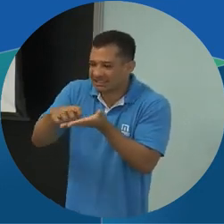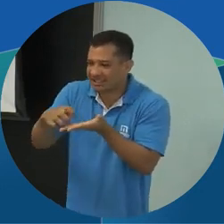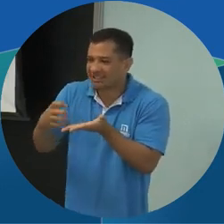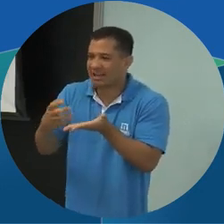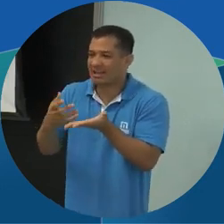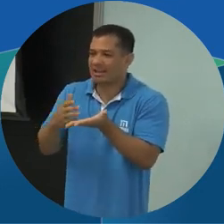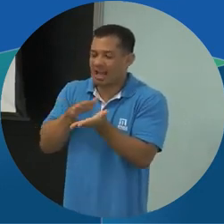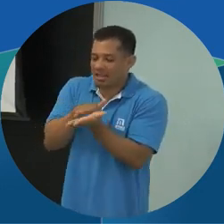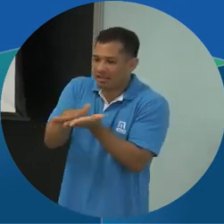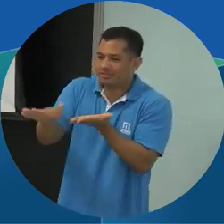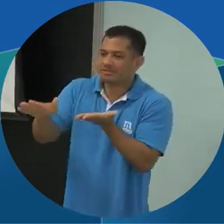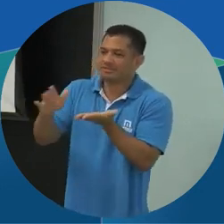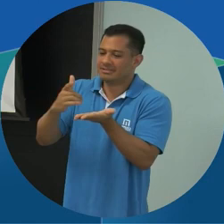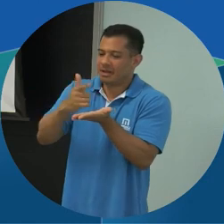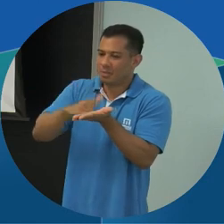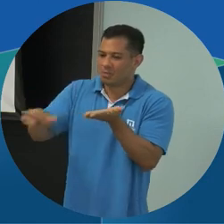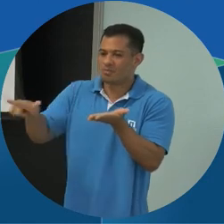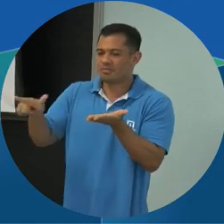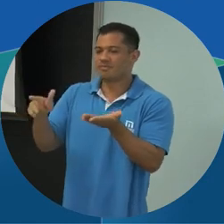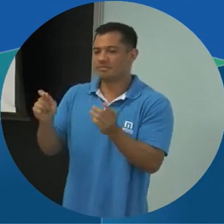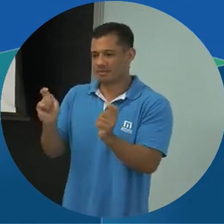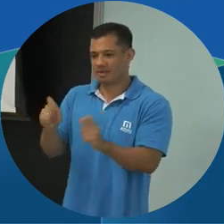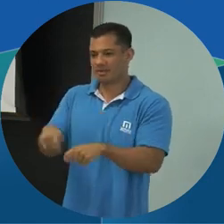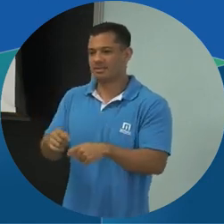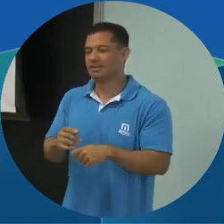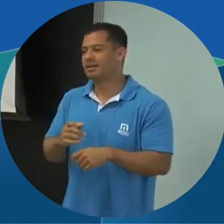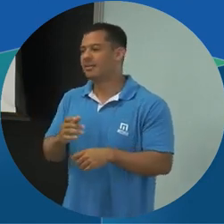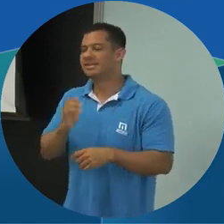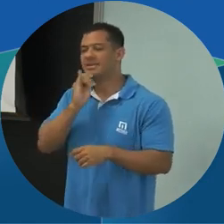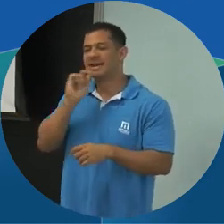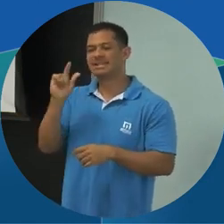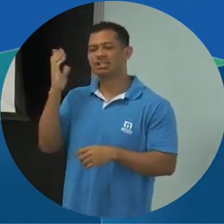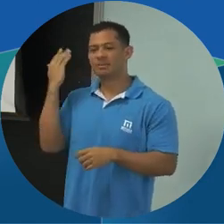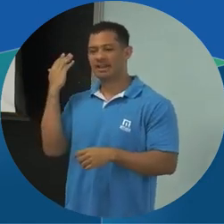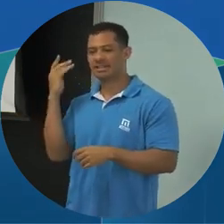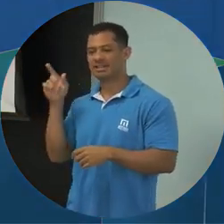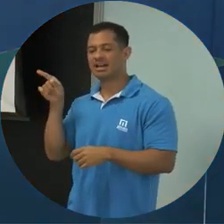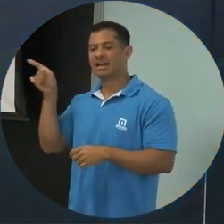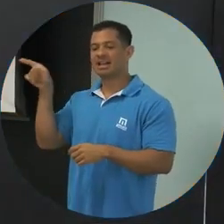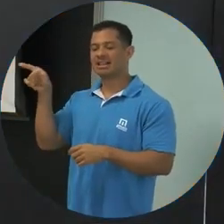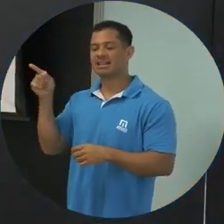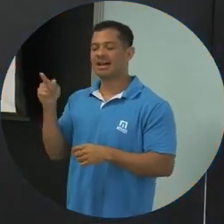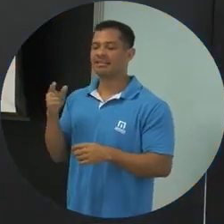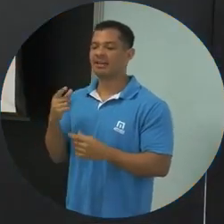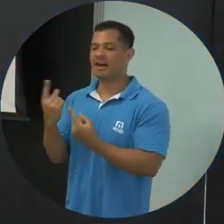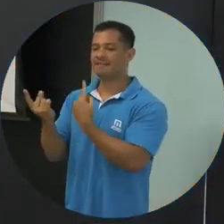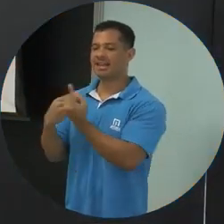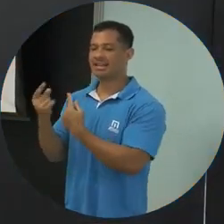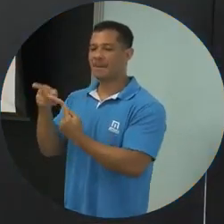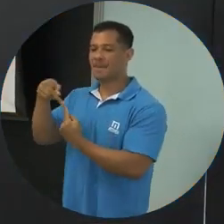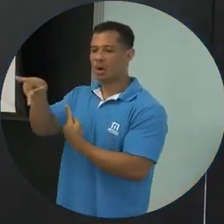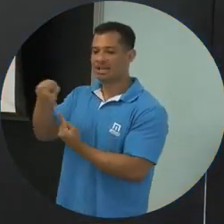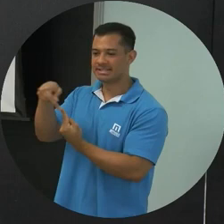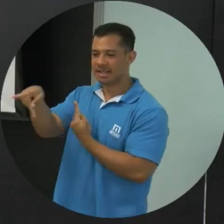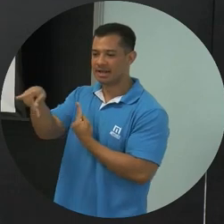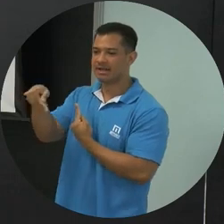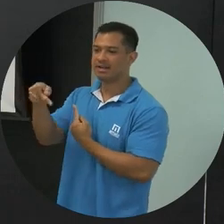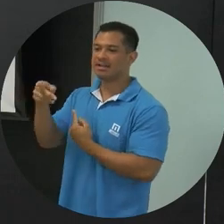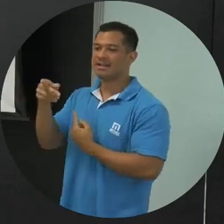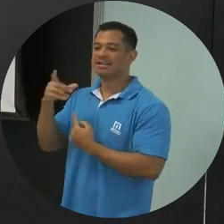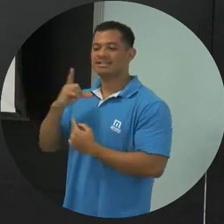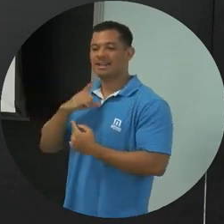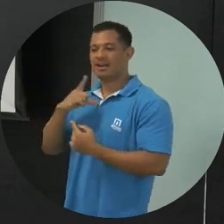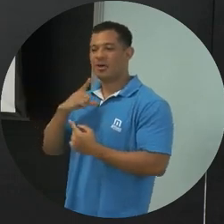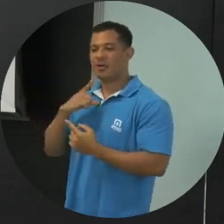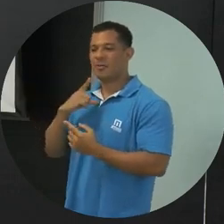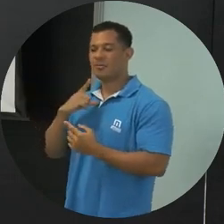posso remover... A gente teve, recentemente, na Avenida Paulista, a gente foi ver uma